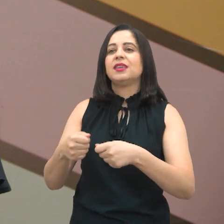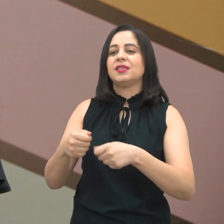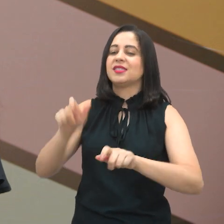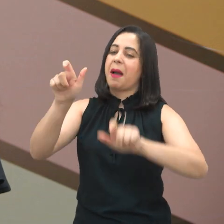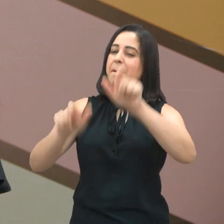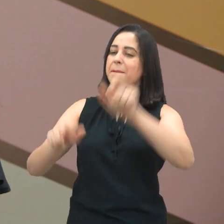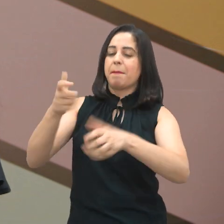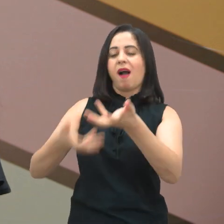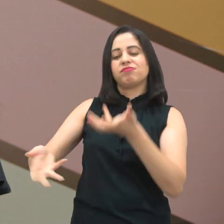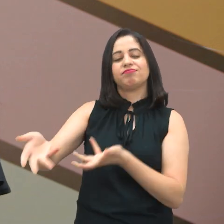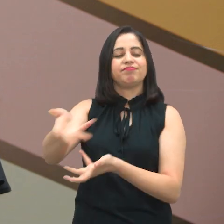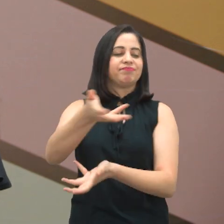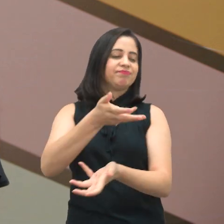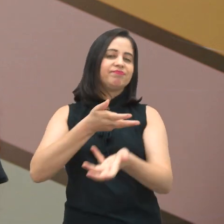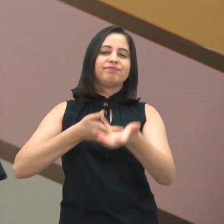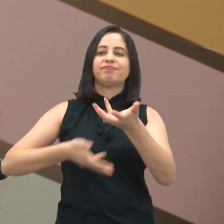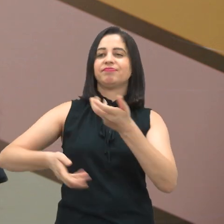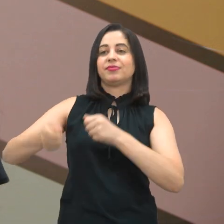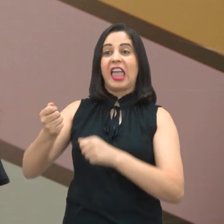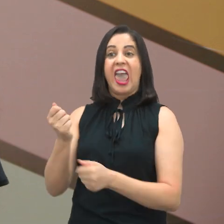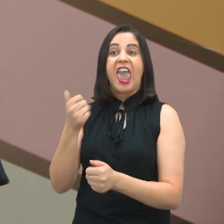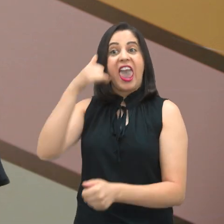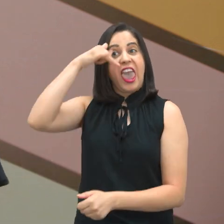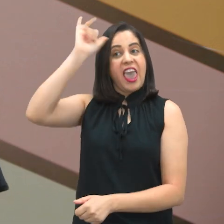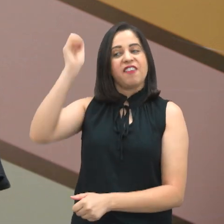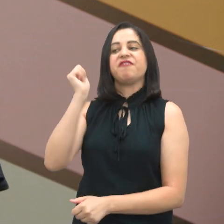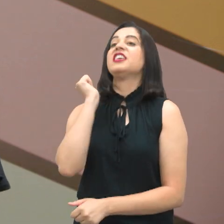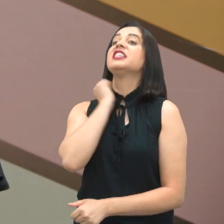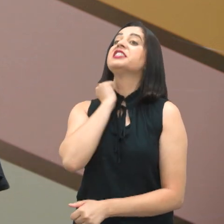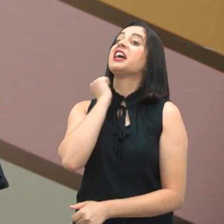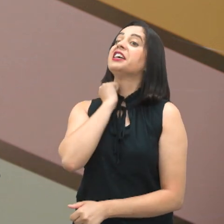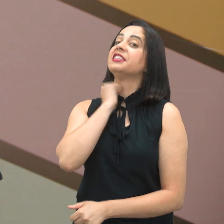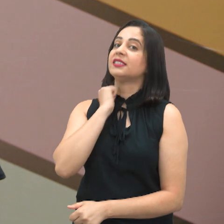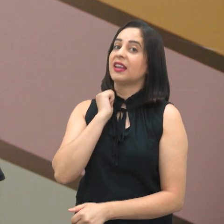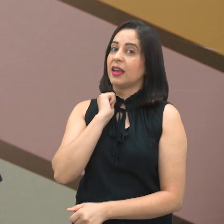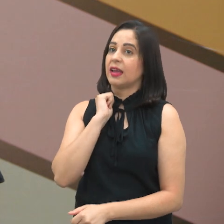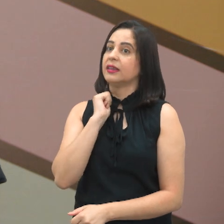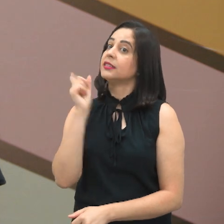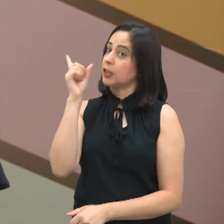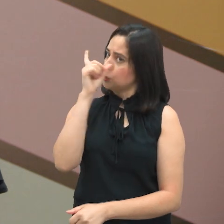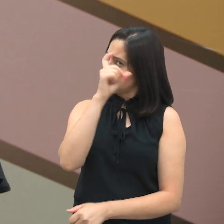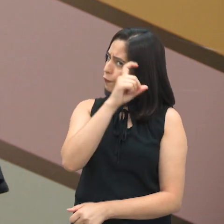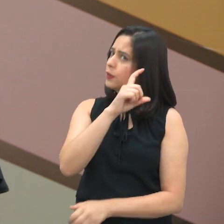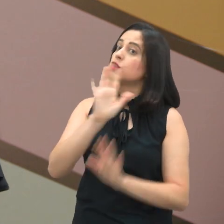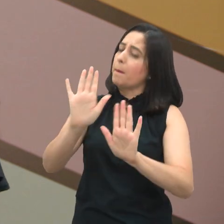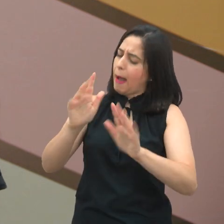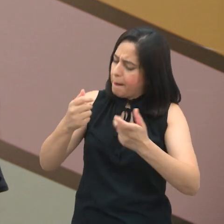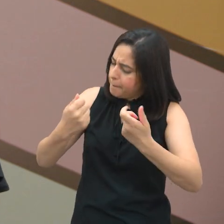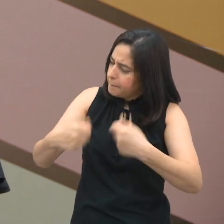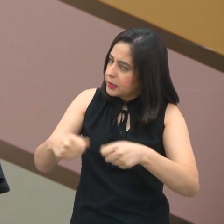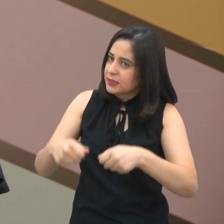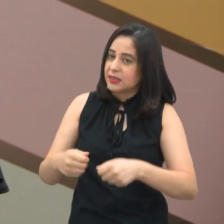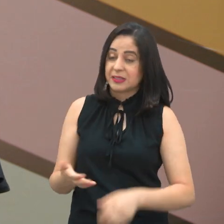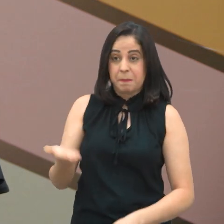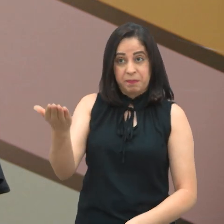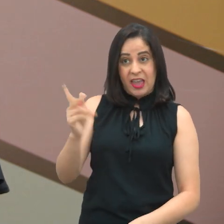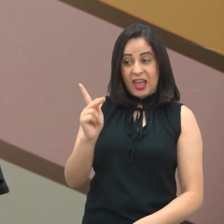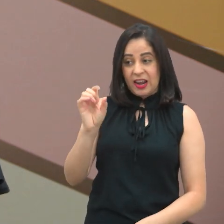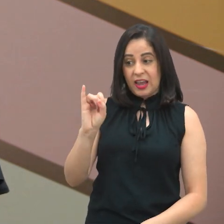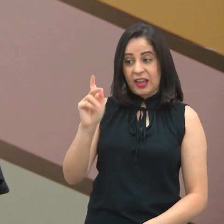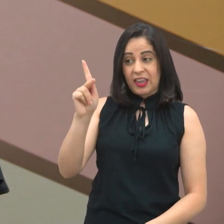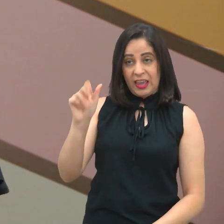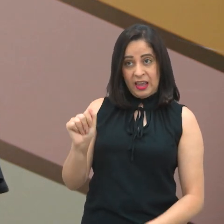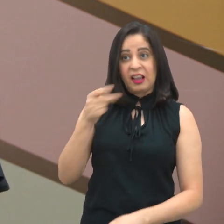de convivência, né? Tentar dominar o estresse, que hoje é difícil, mas é necessário. E uma coisa que a Kika disse